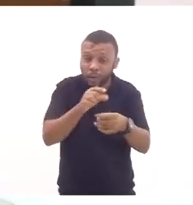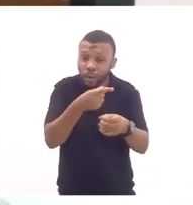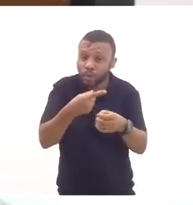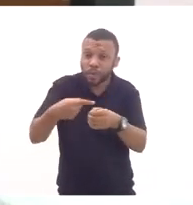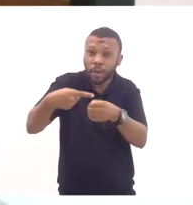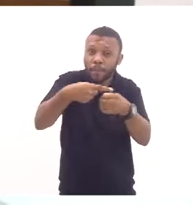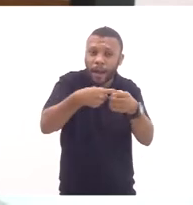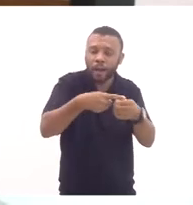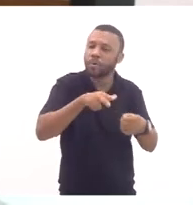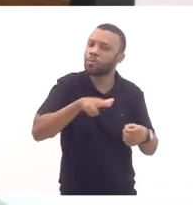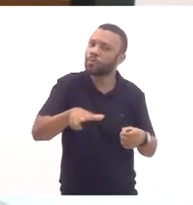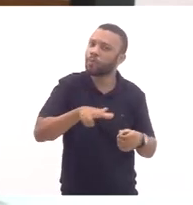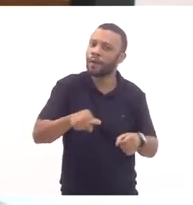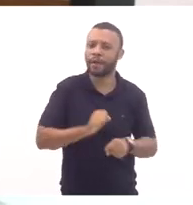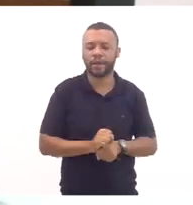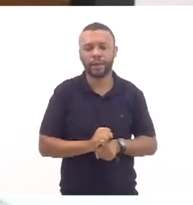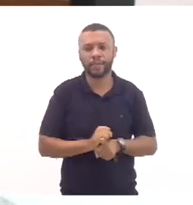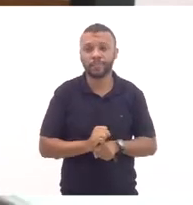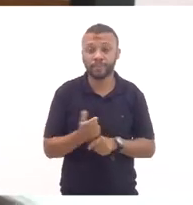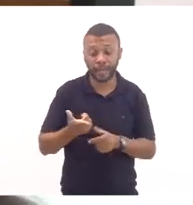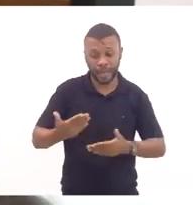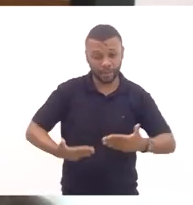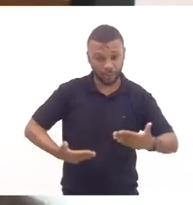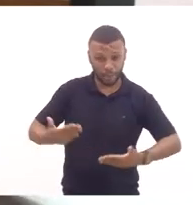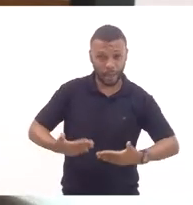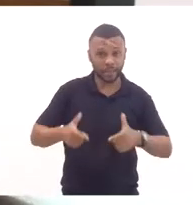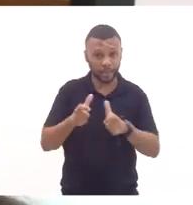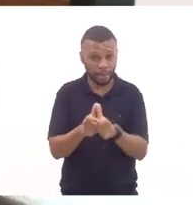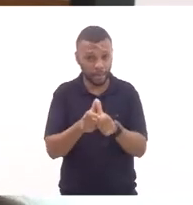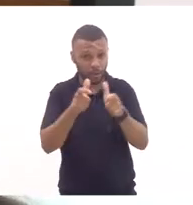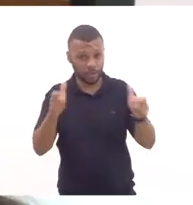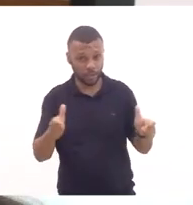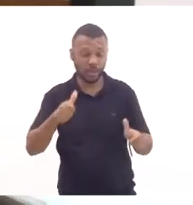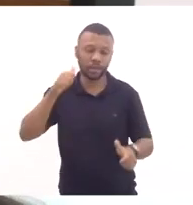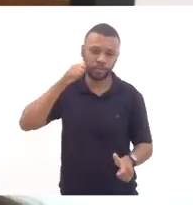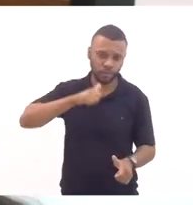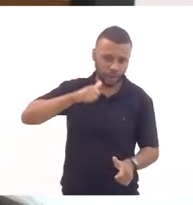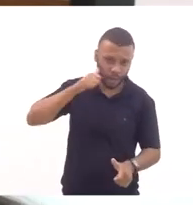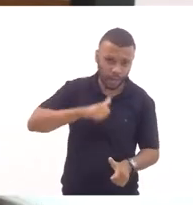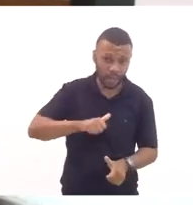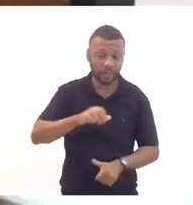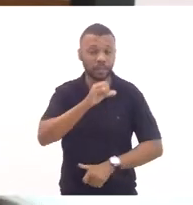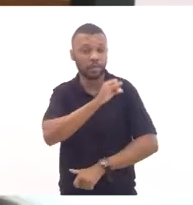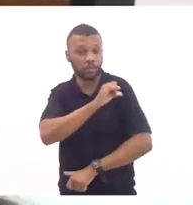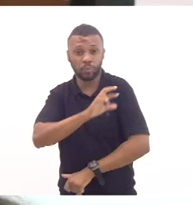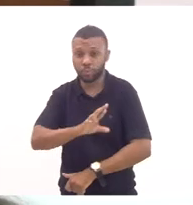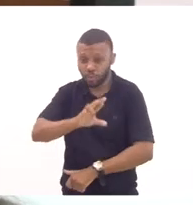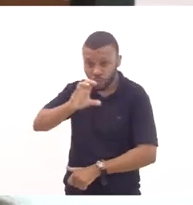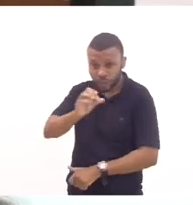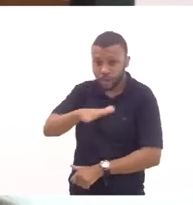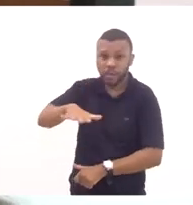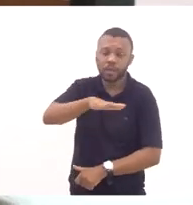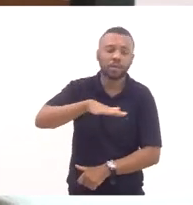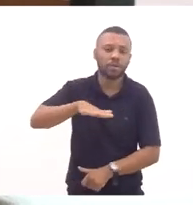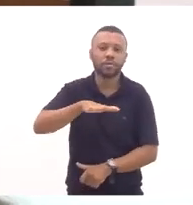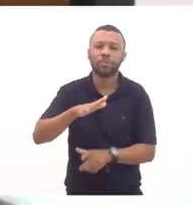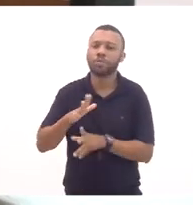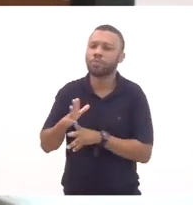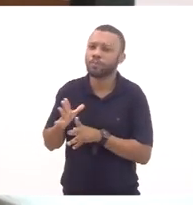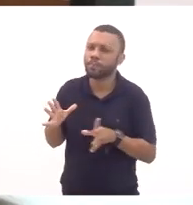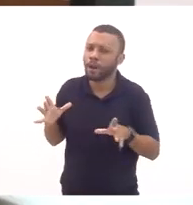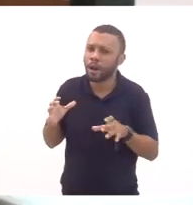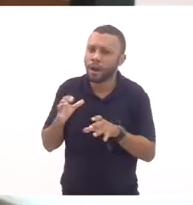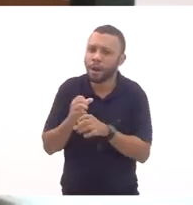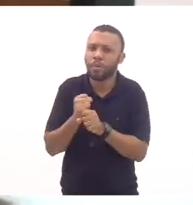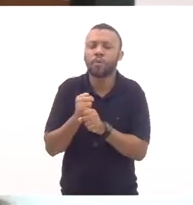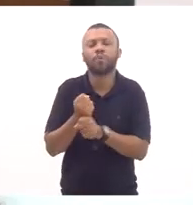a trabalhadora doméstica, a maioria mulheres, no Rio de Janeiro, somos em torno